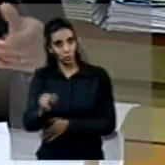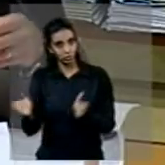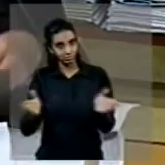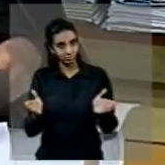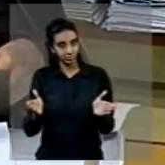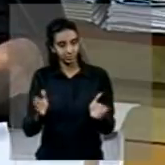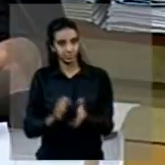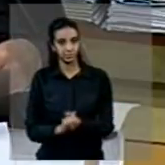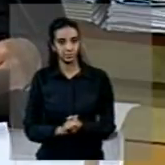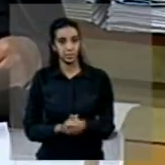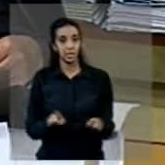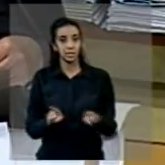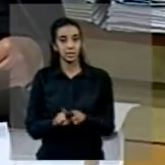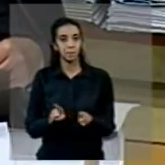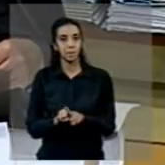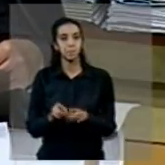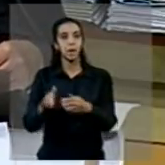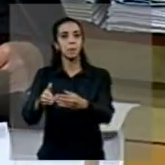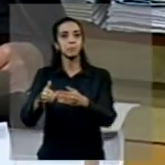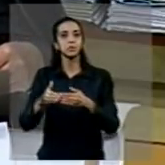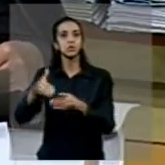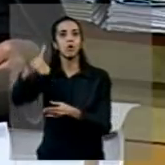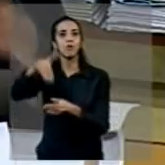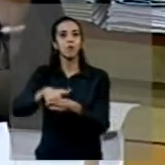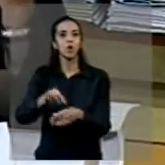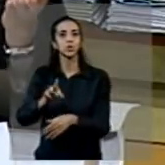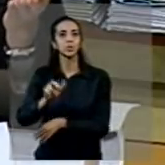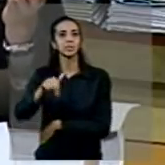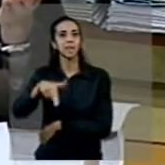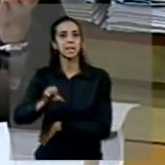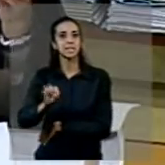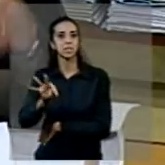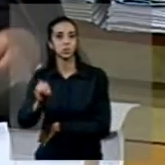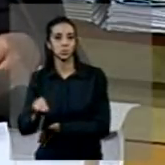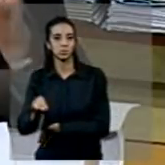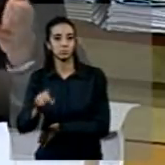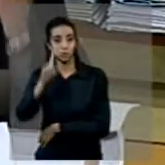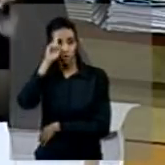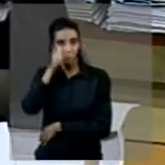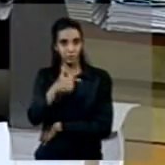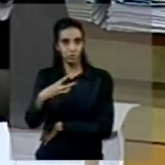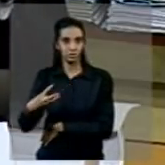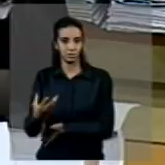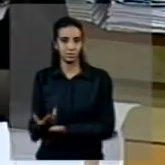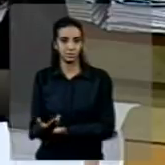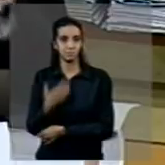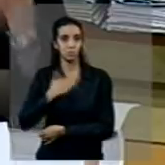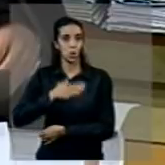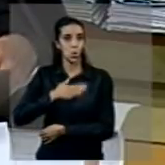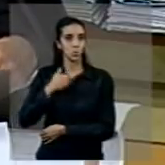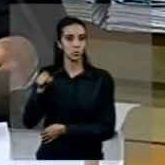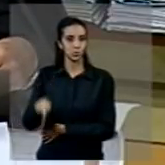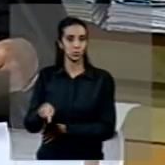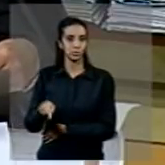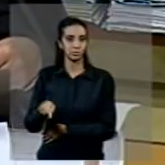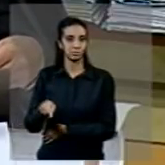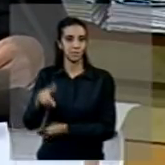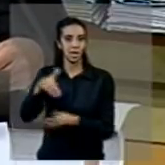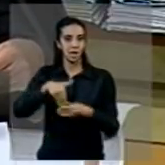e para requerer o voto em trânsito, 23, que é um cuidado que se tem, 23 de agosto para as eleições